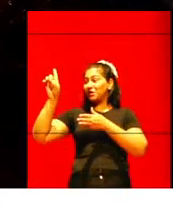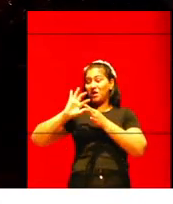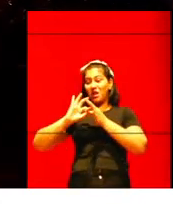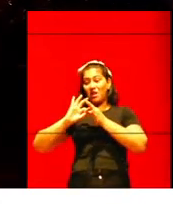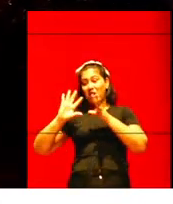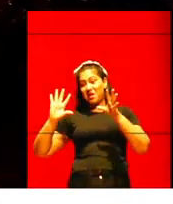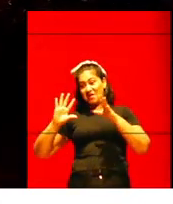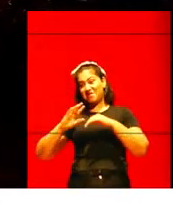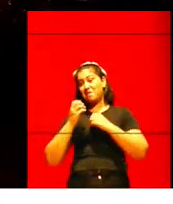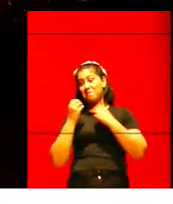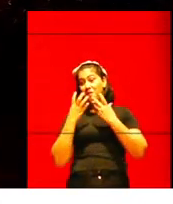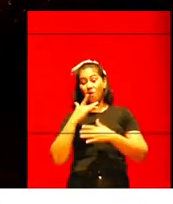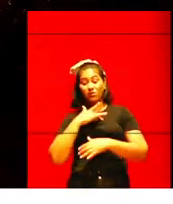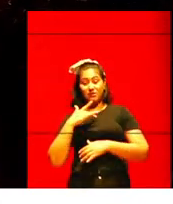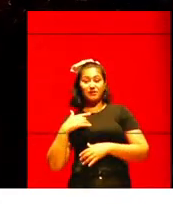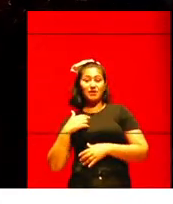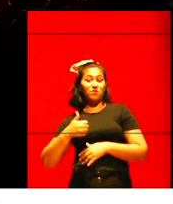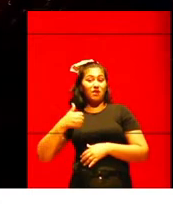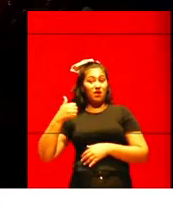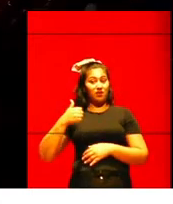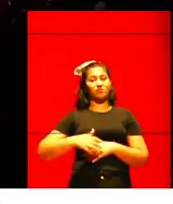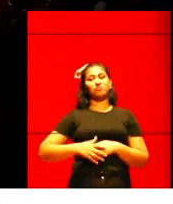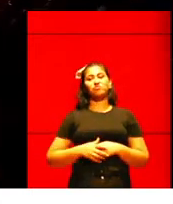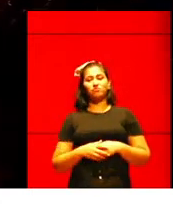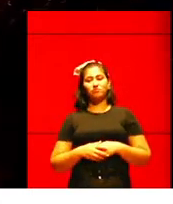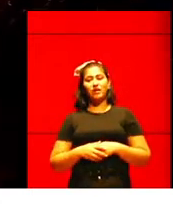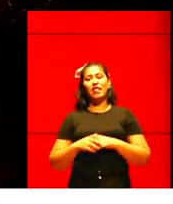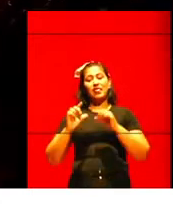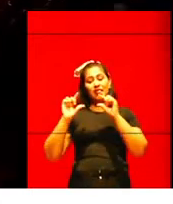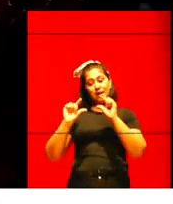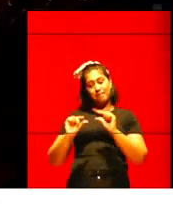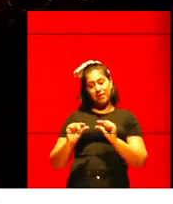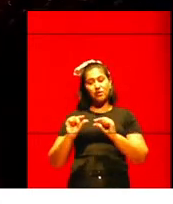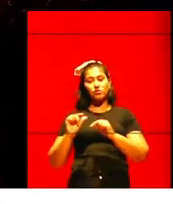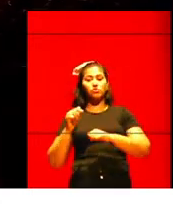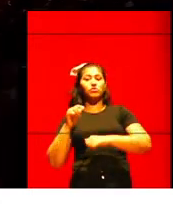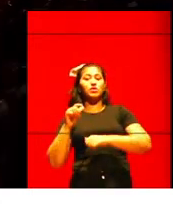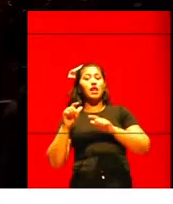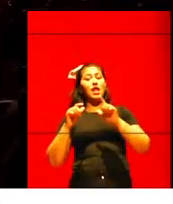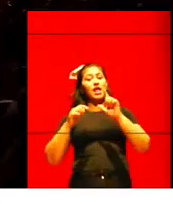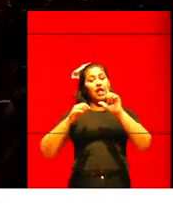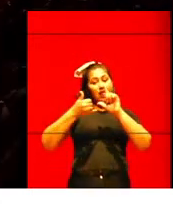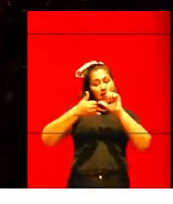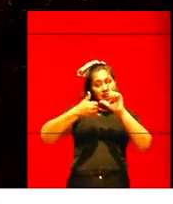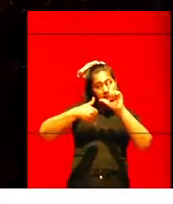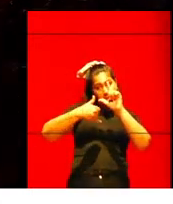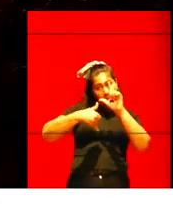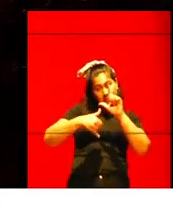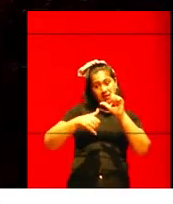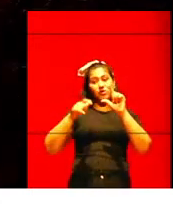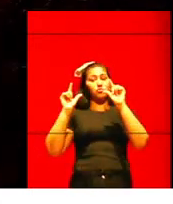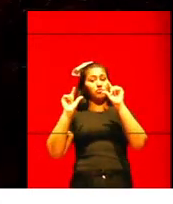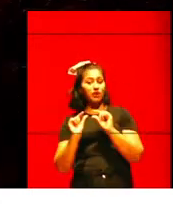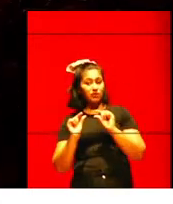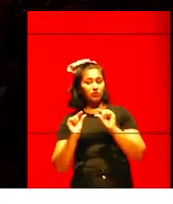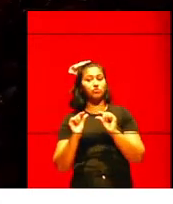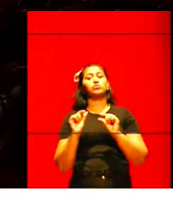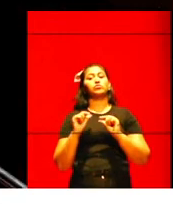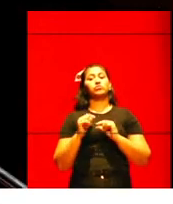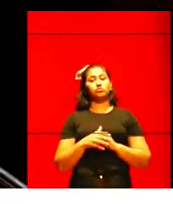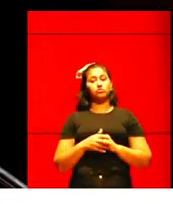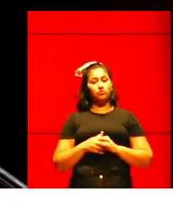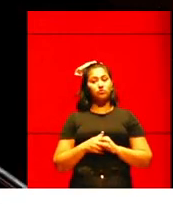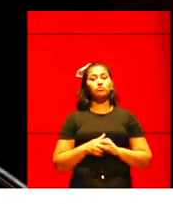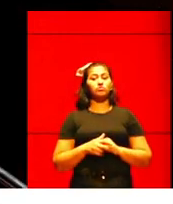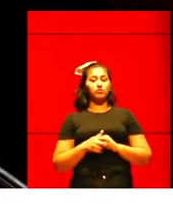densidade. Ela tem um pouco menos de lipídios, ela tem mais proteínas, por isso que ela tem uma densidade um pouco maior. Se ela